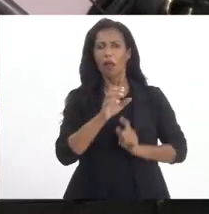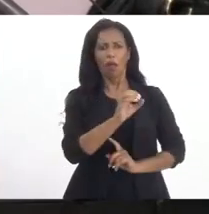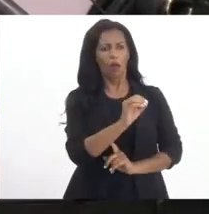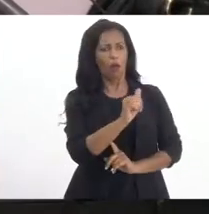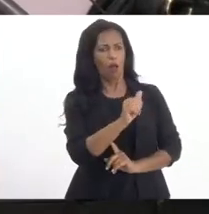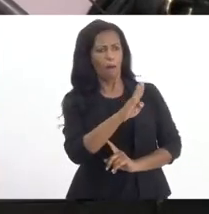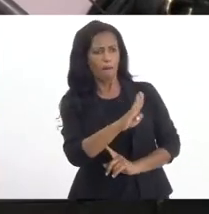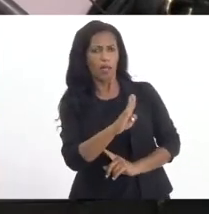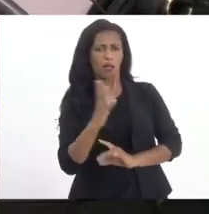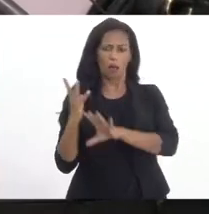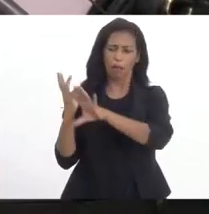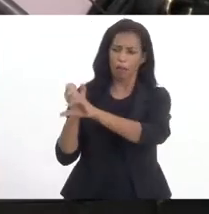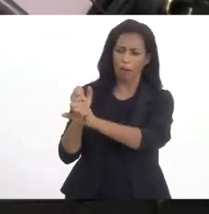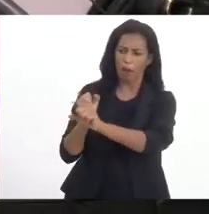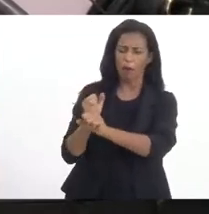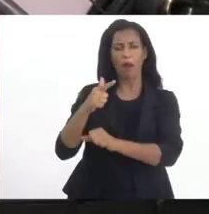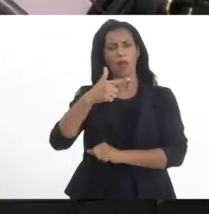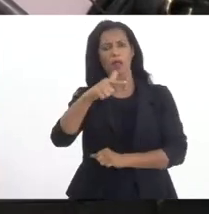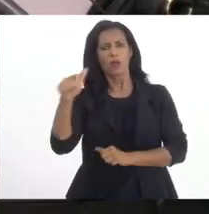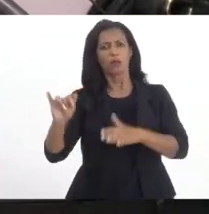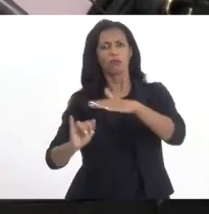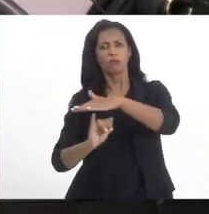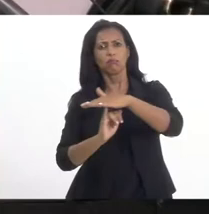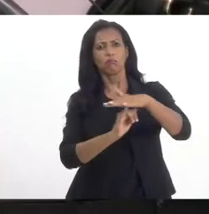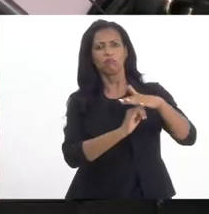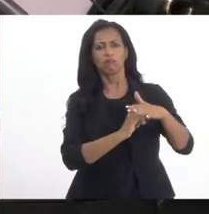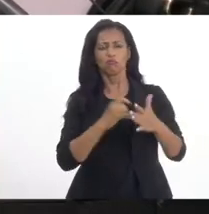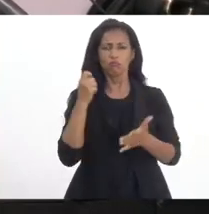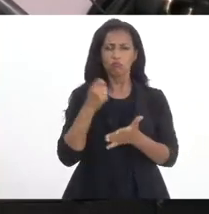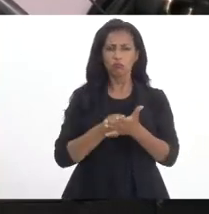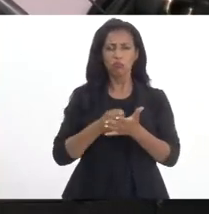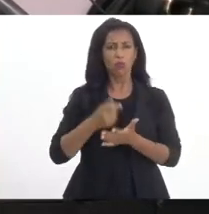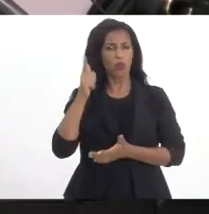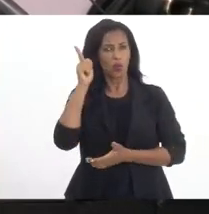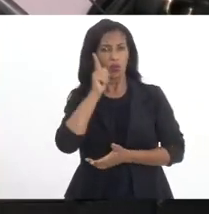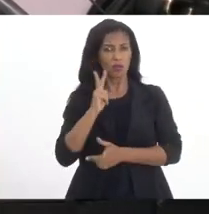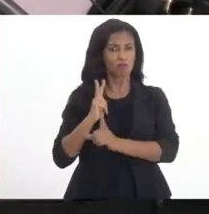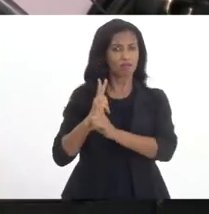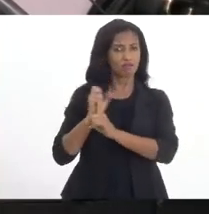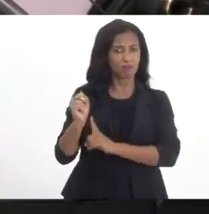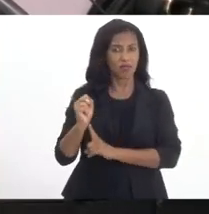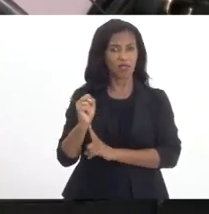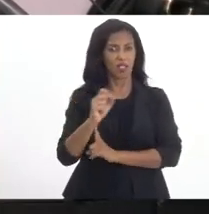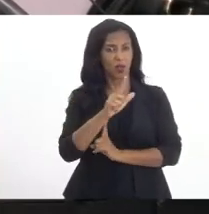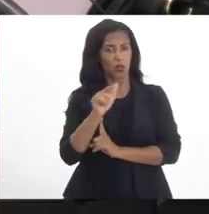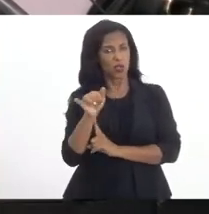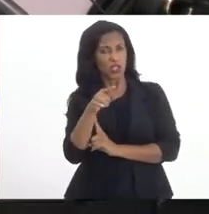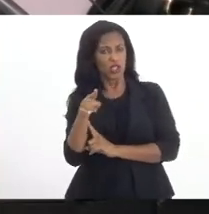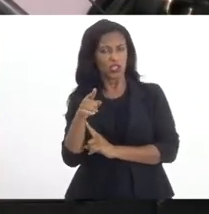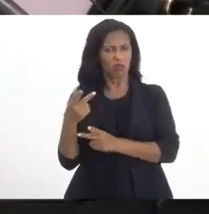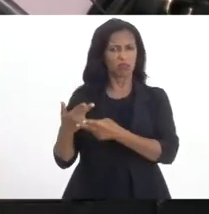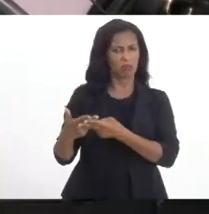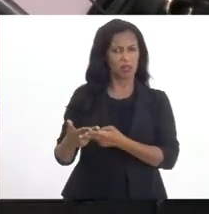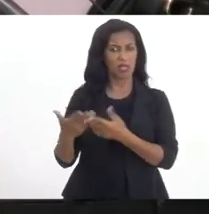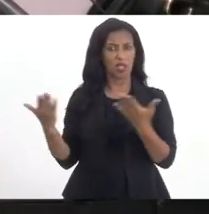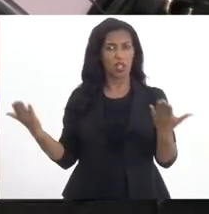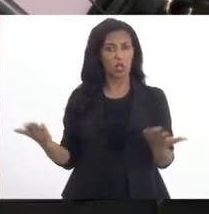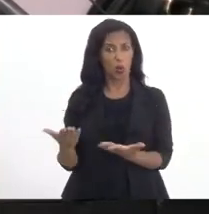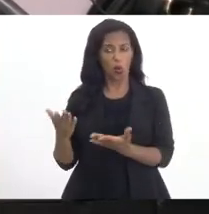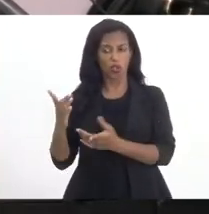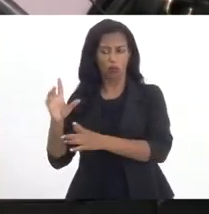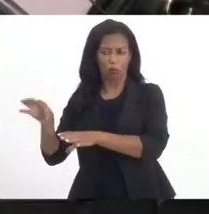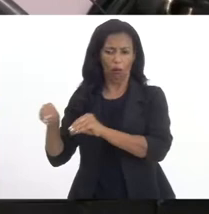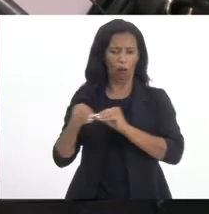Associação de Contadores e outras instituições, nós lutamos e conseguimos derrotar o Orixão de Paciência, que hoje se encontra em